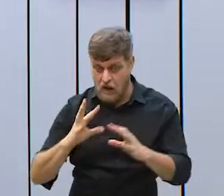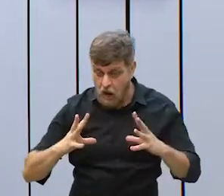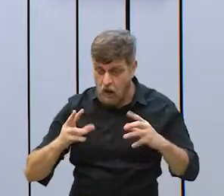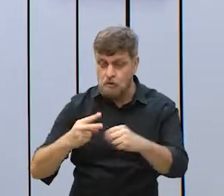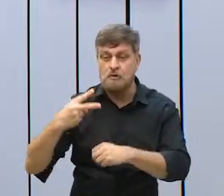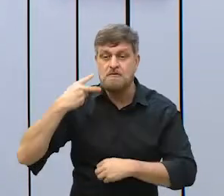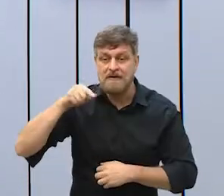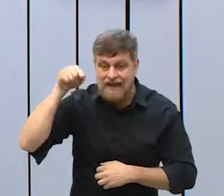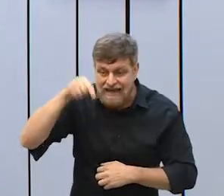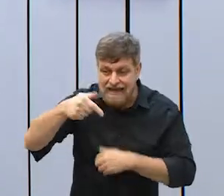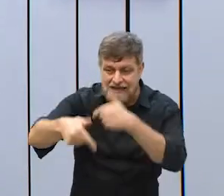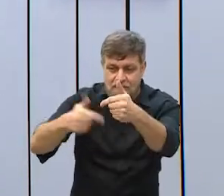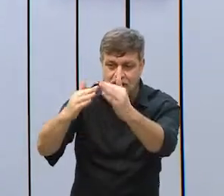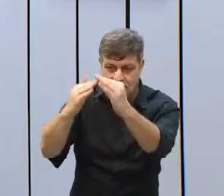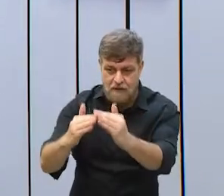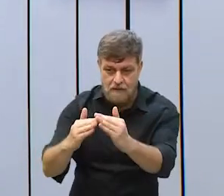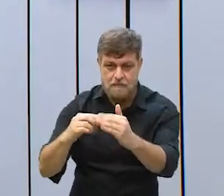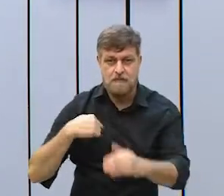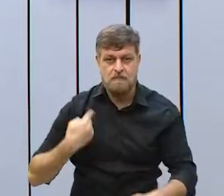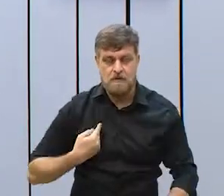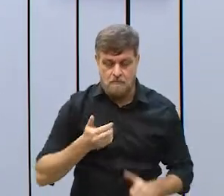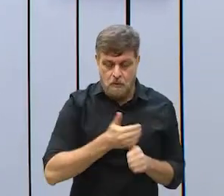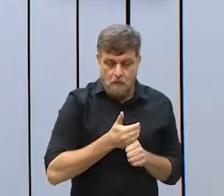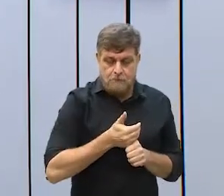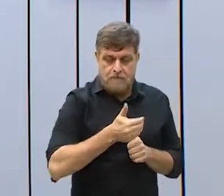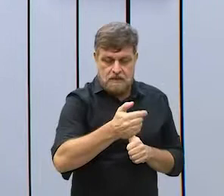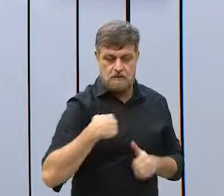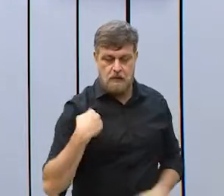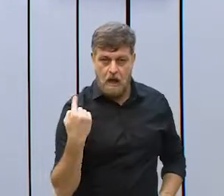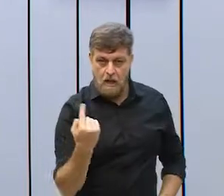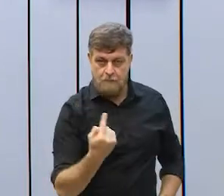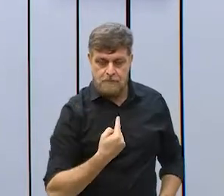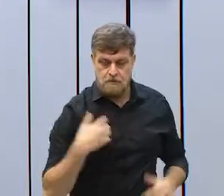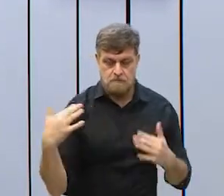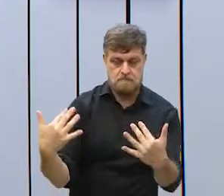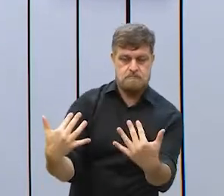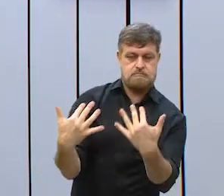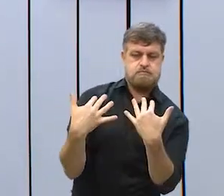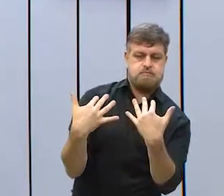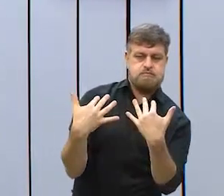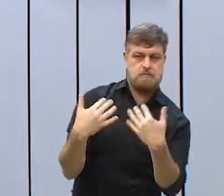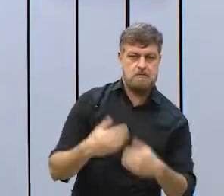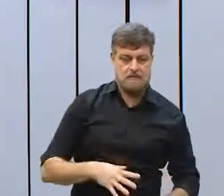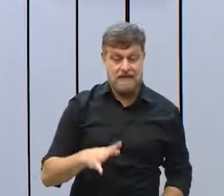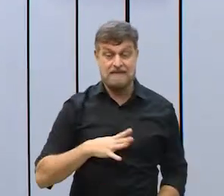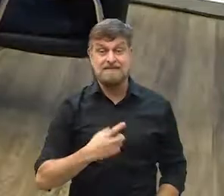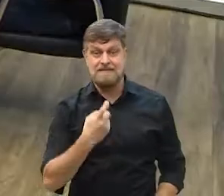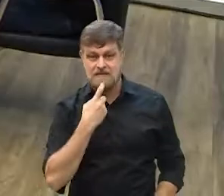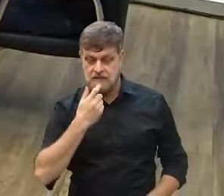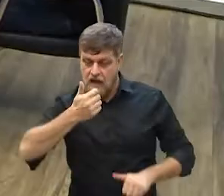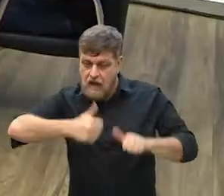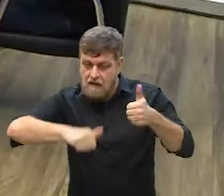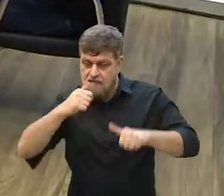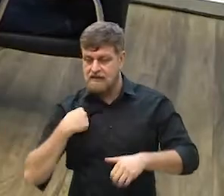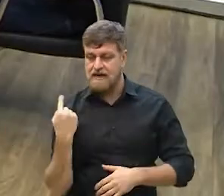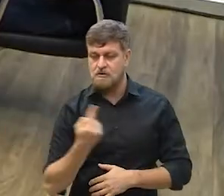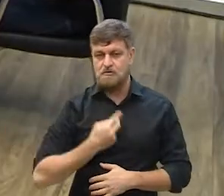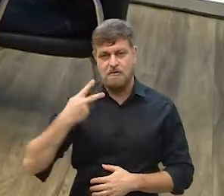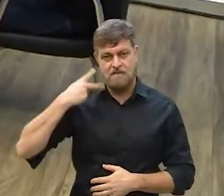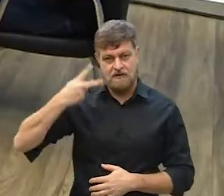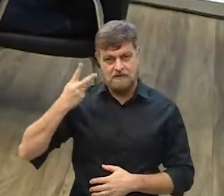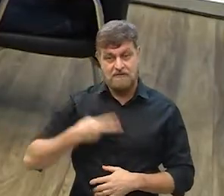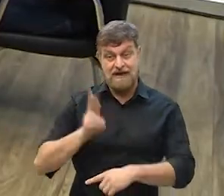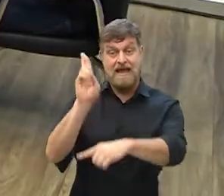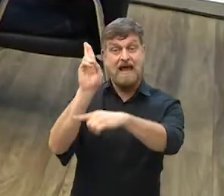distrito, que nós temos não só um mandato, mas nós estamos sendo observados pelo restante da cidade, e nós